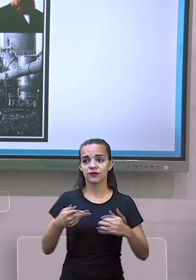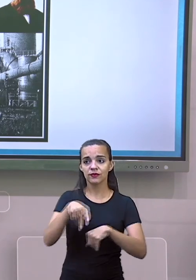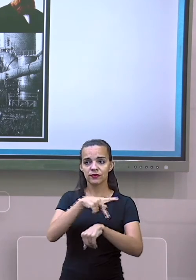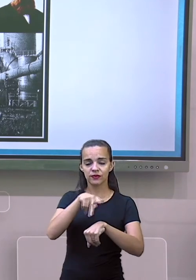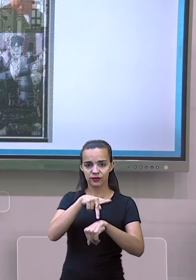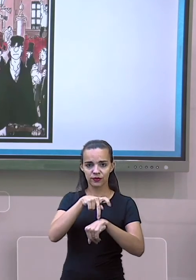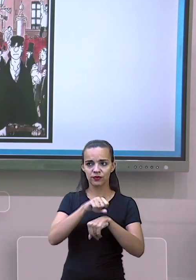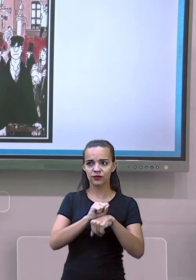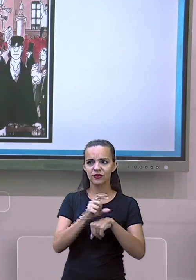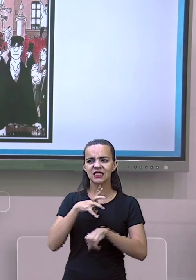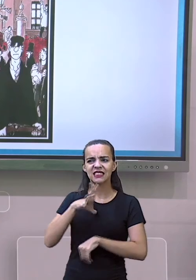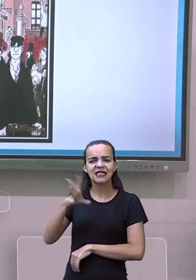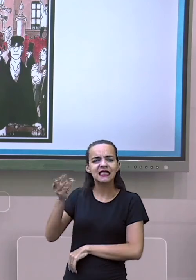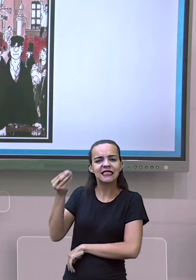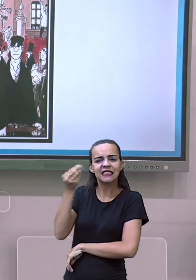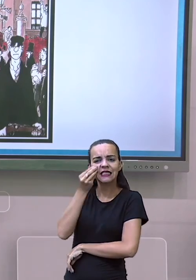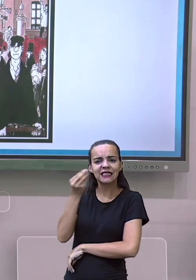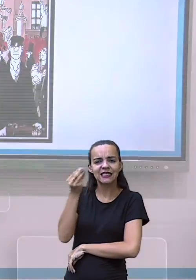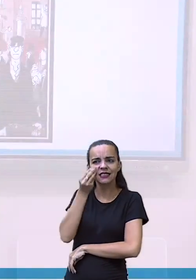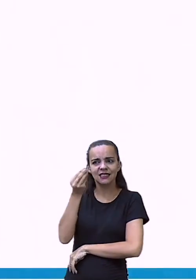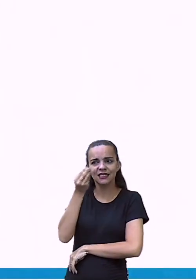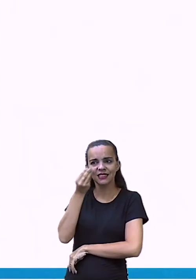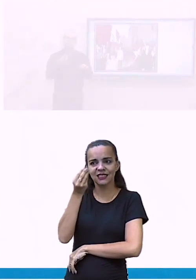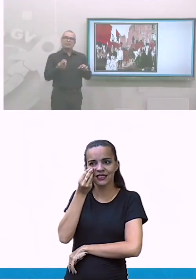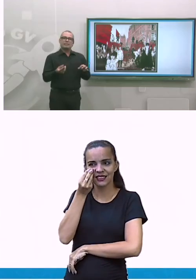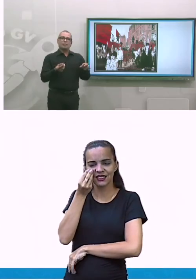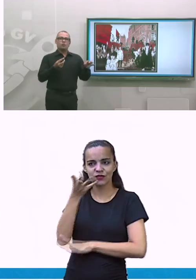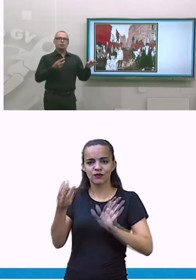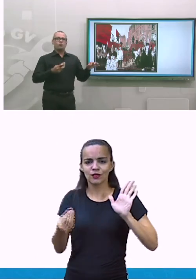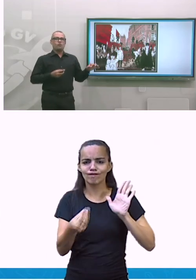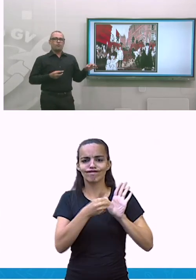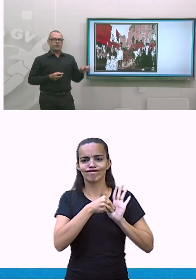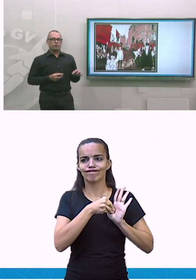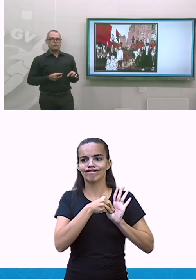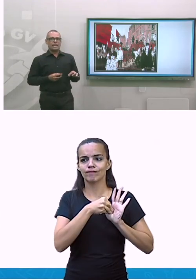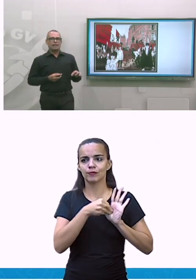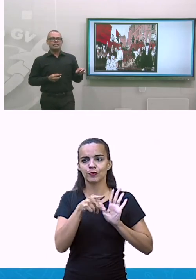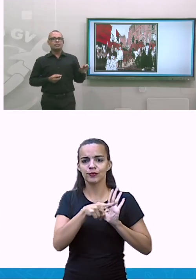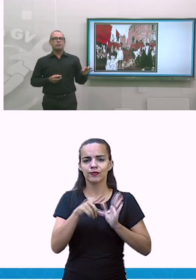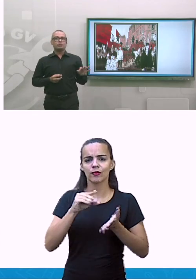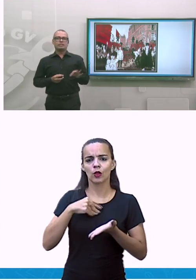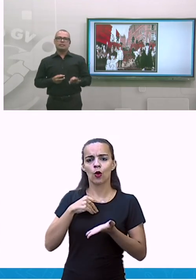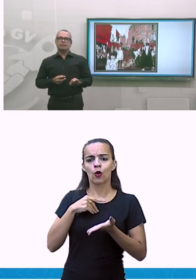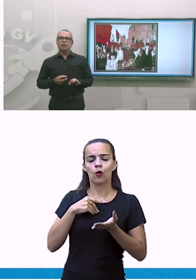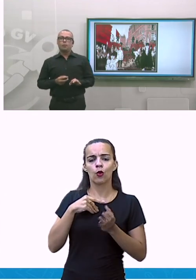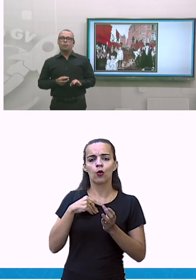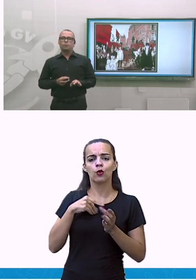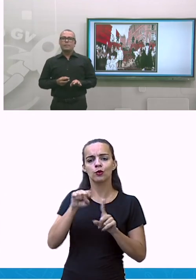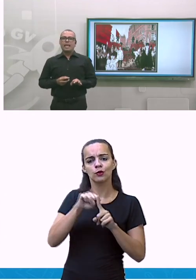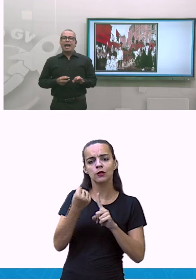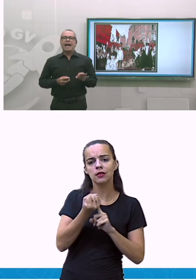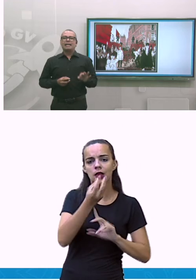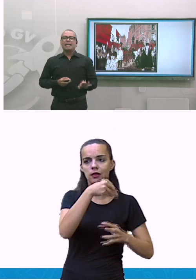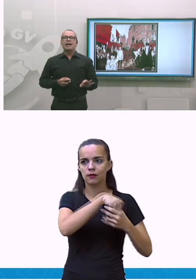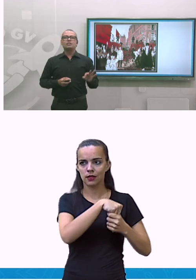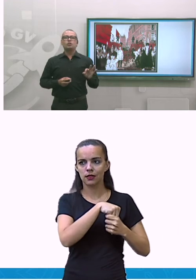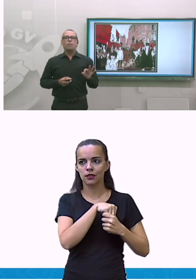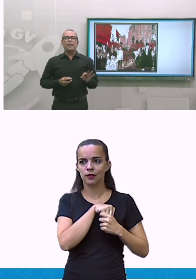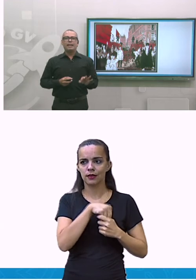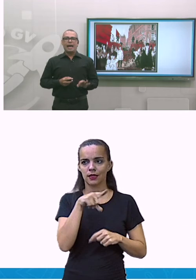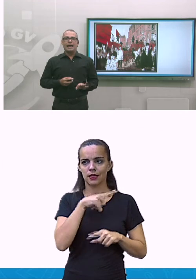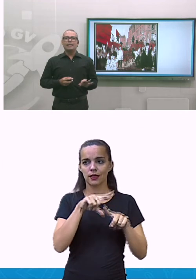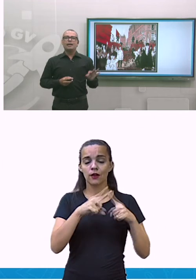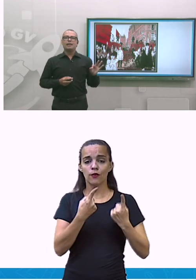uma tentativa de implementação de um governo socialista em 1871. A